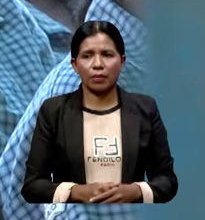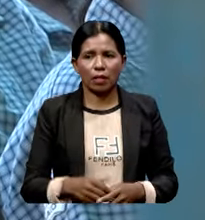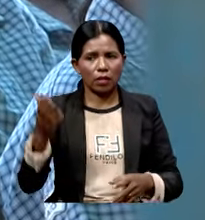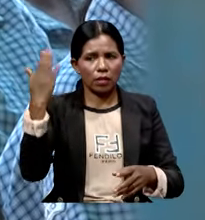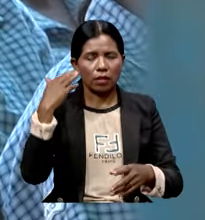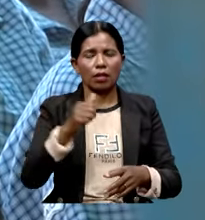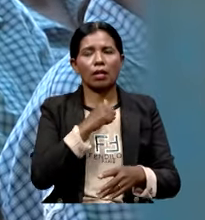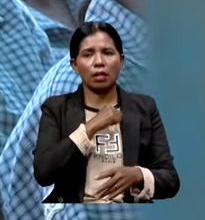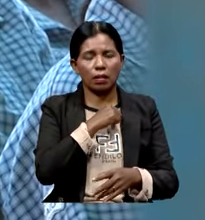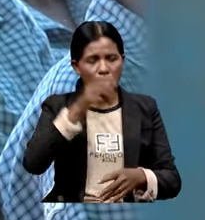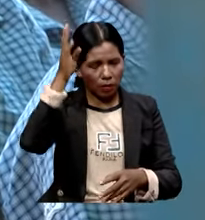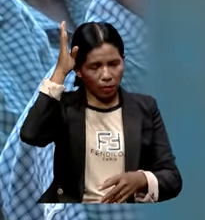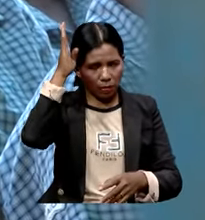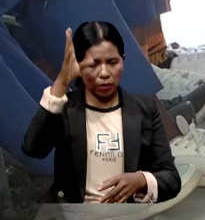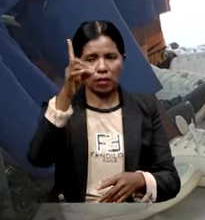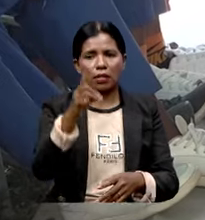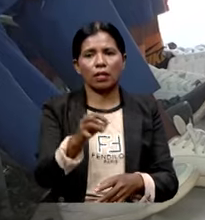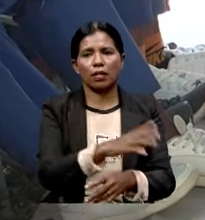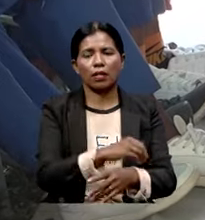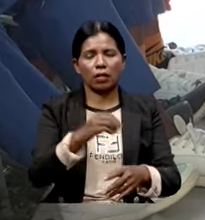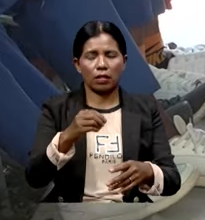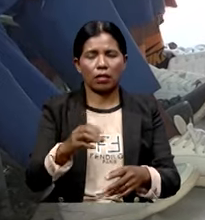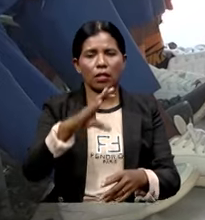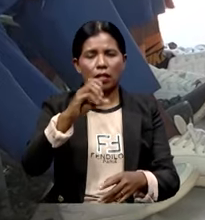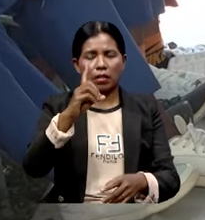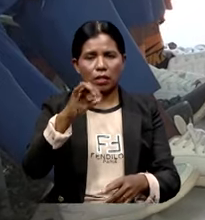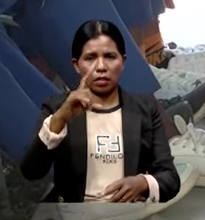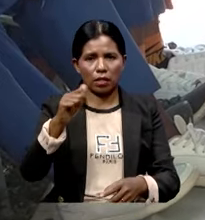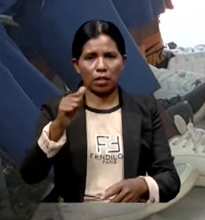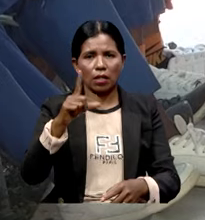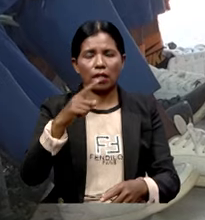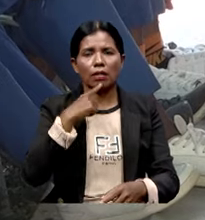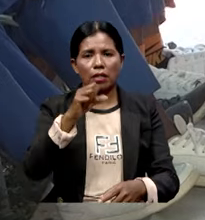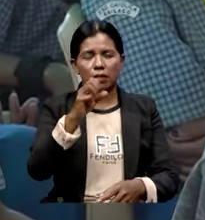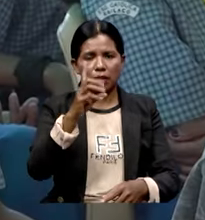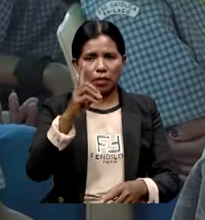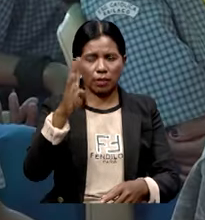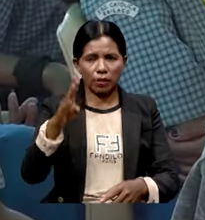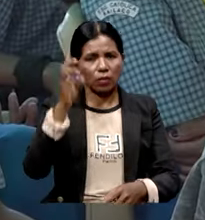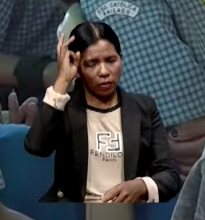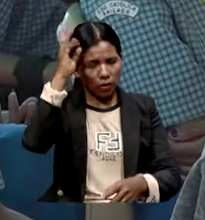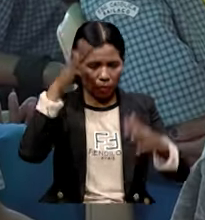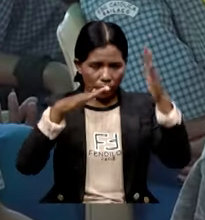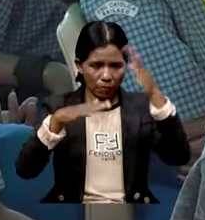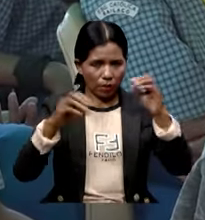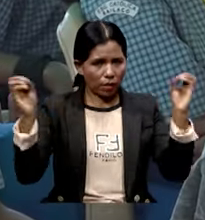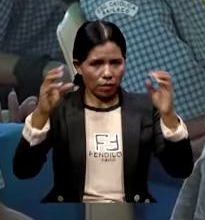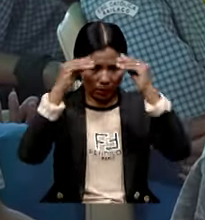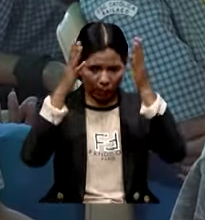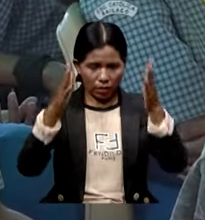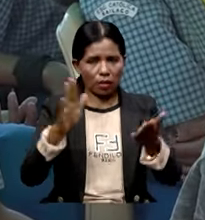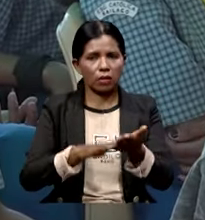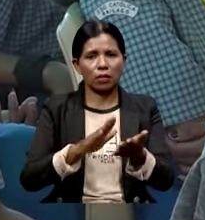arcebispo arquidiocese metropolitana dele, Dom Virgílio Cardeal do Carmo da Silva SDBMOS, preocupa o problema menos professor e a